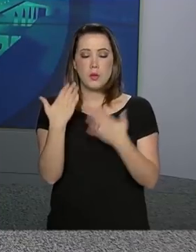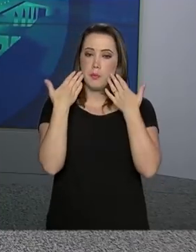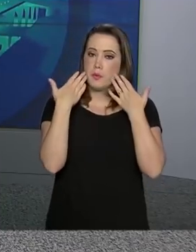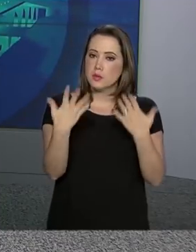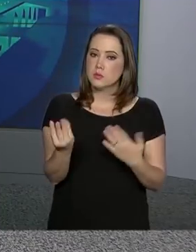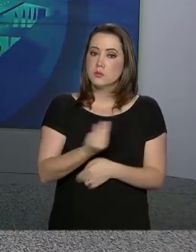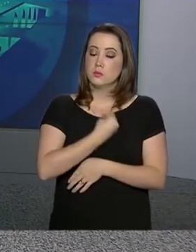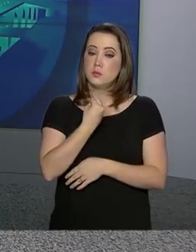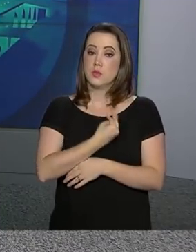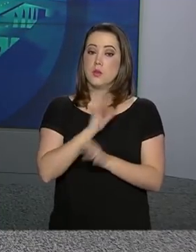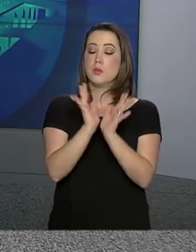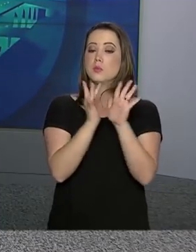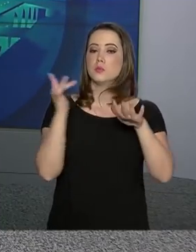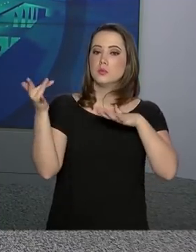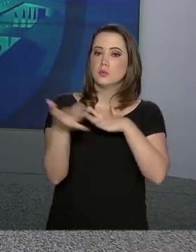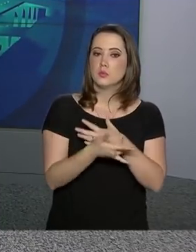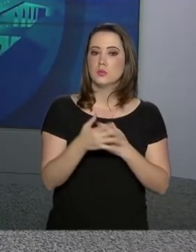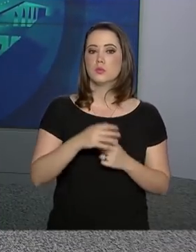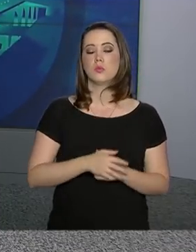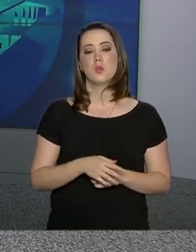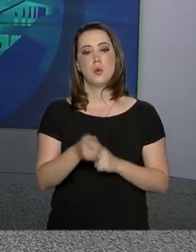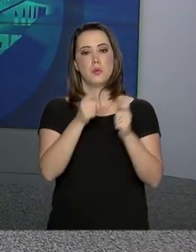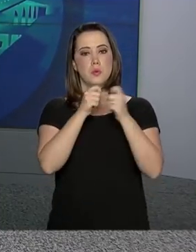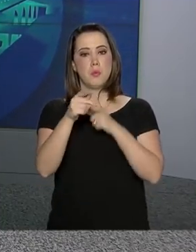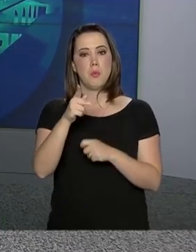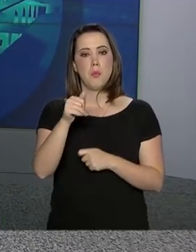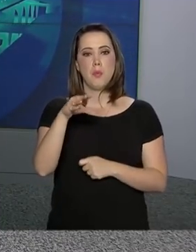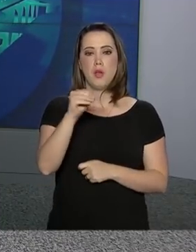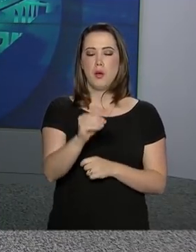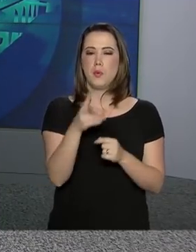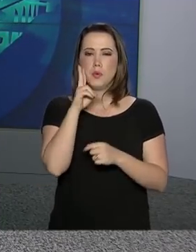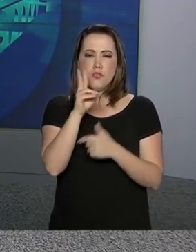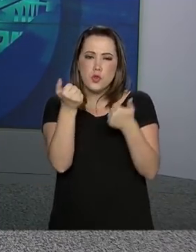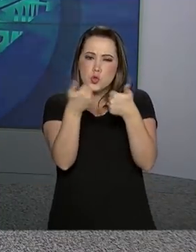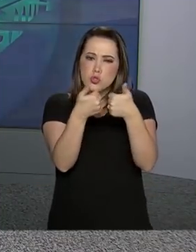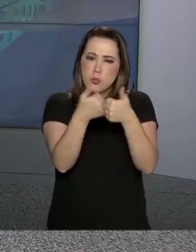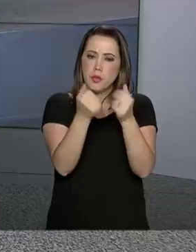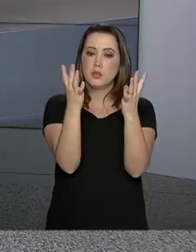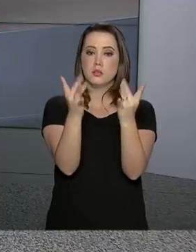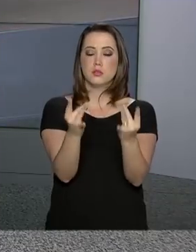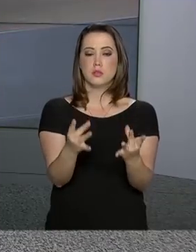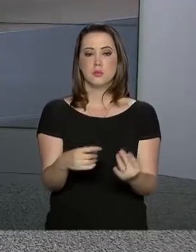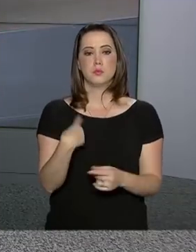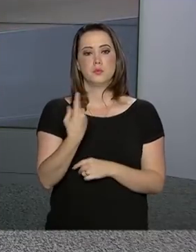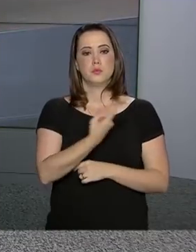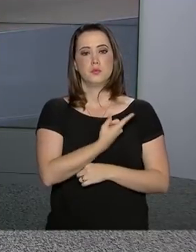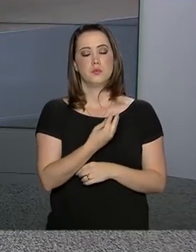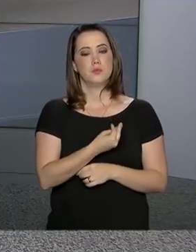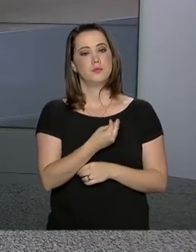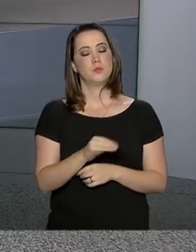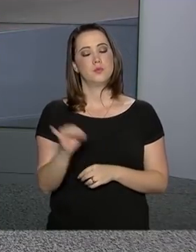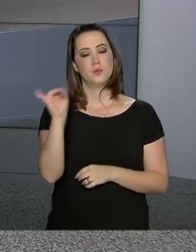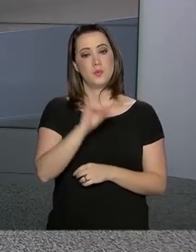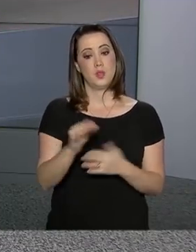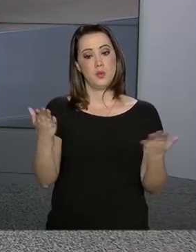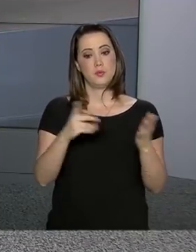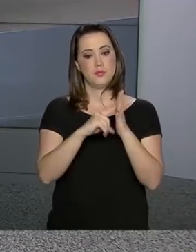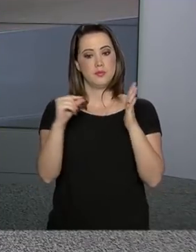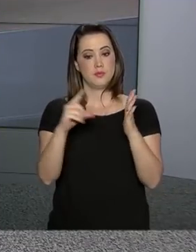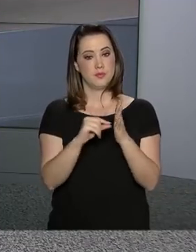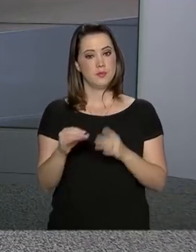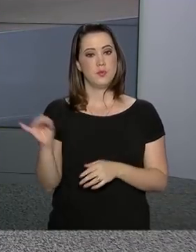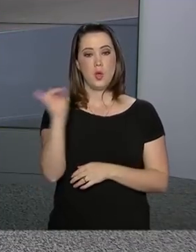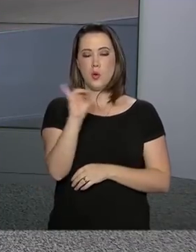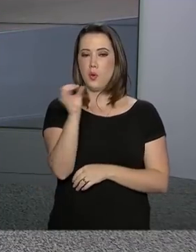uma transmissão ao vivo pelas redes sociais. O repórter Pablo Mundim acompanhou e traz os detalhes ao vivo para a gente, direto do Palácio